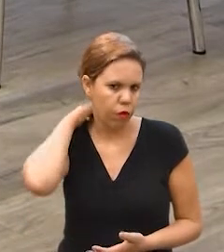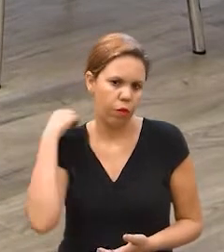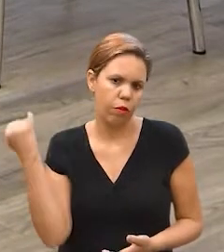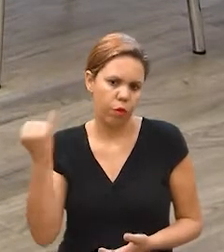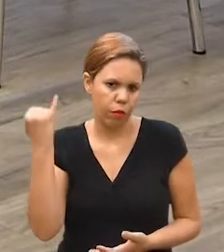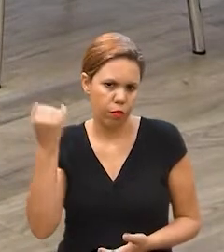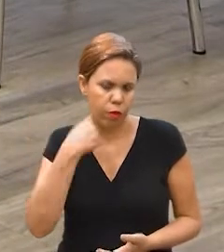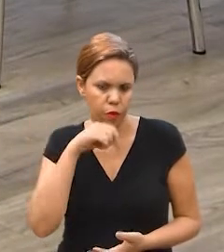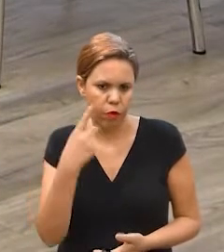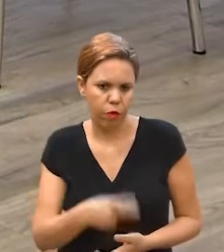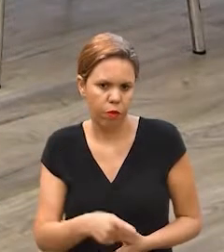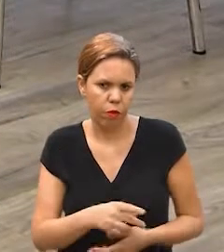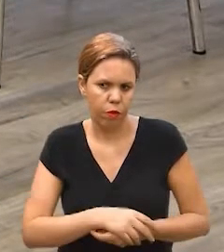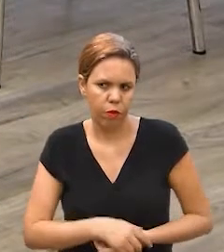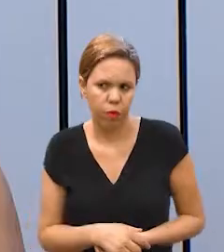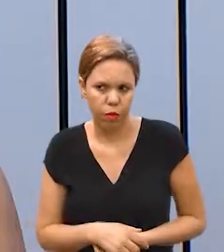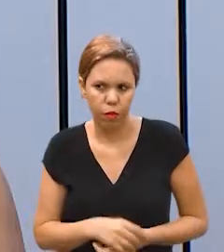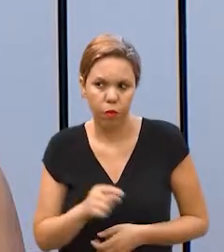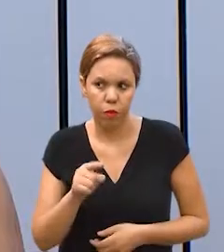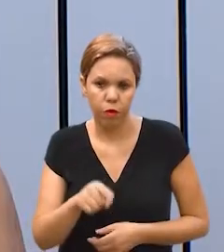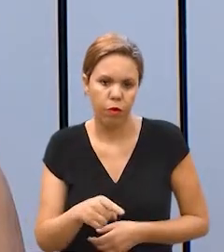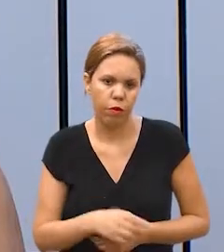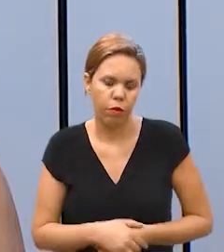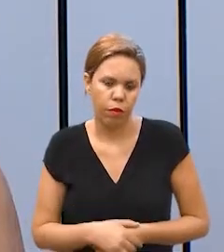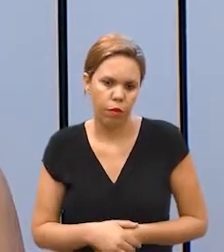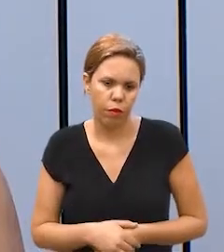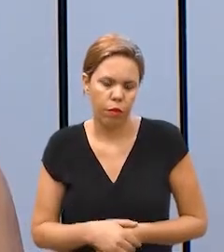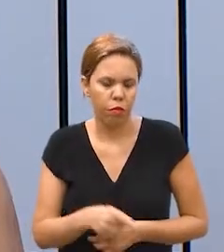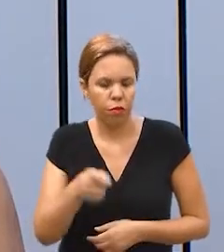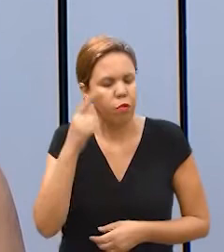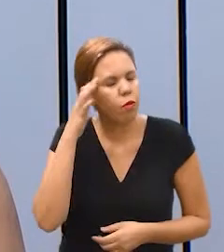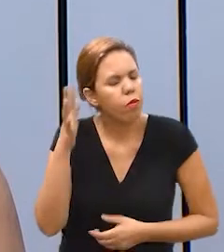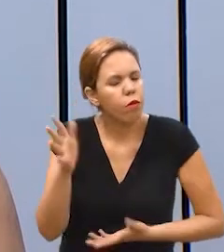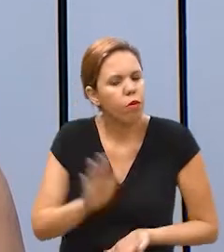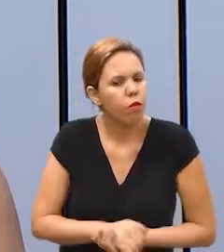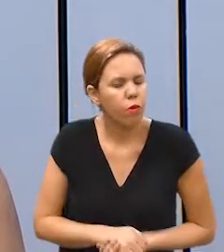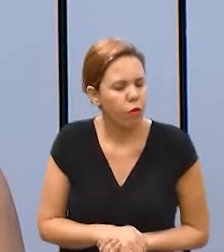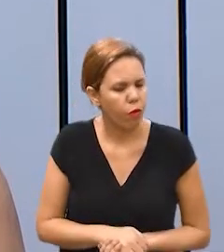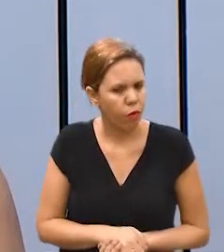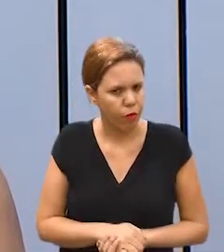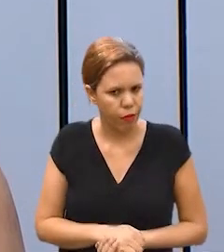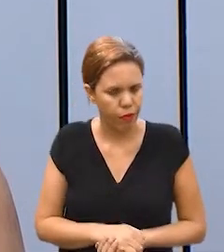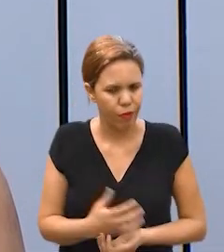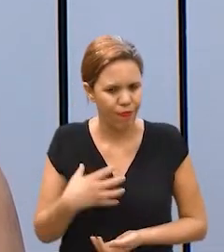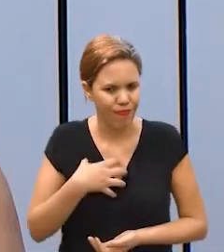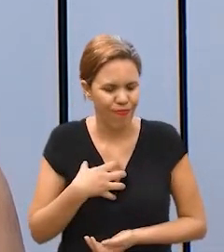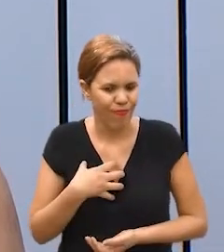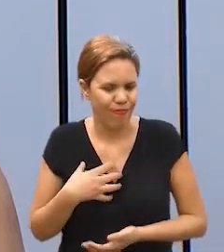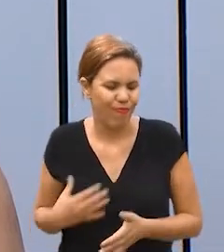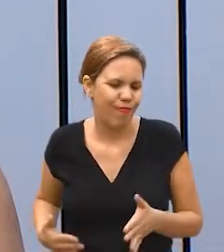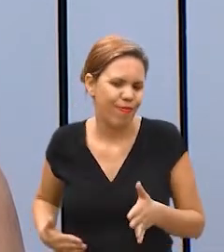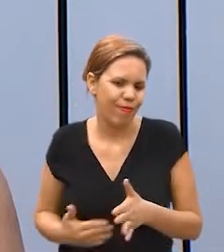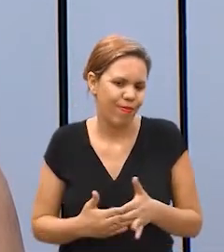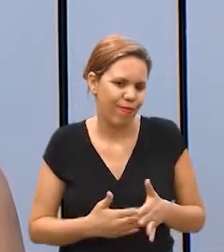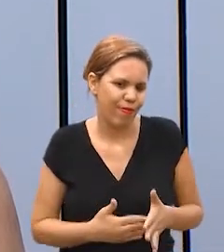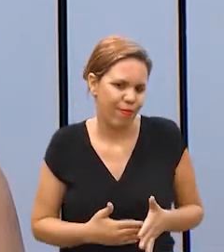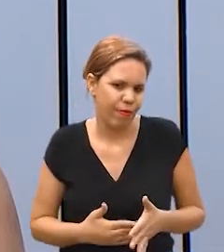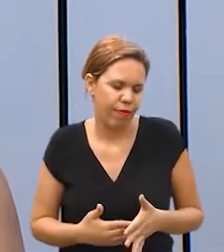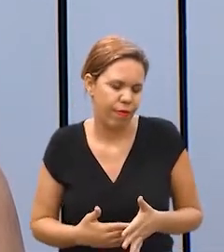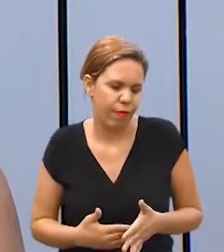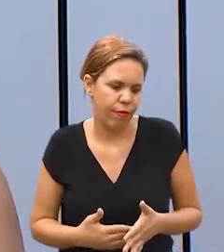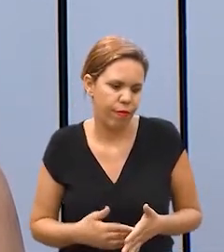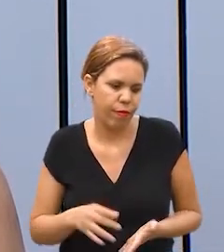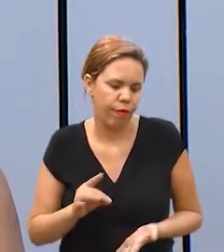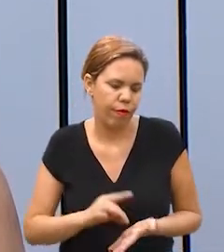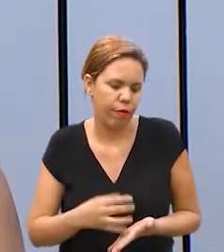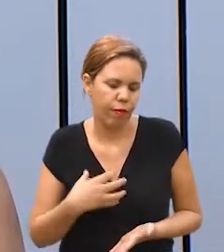muito importante para uma mãe, né? Quer dizer, você imagina o sentimento de limitação e